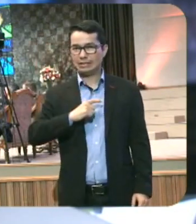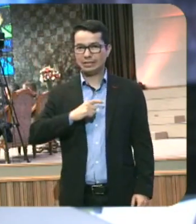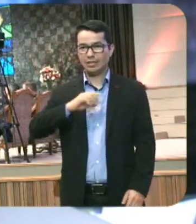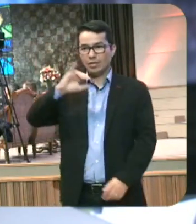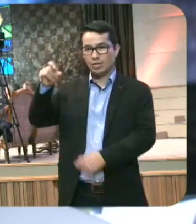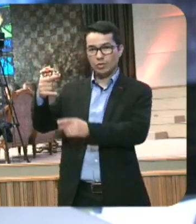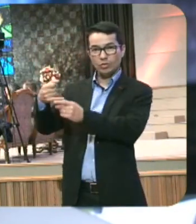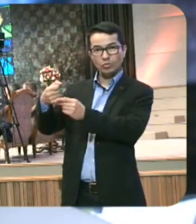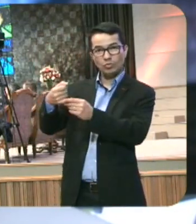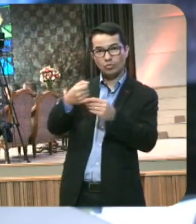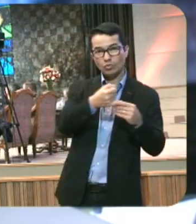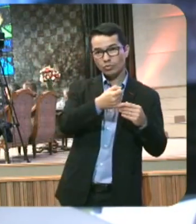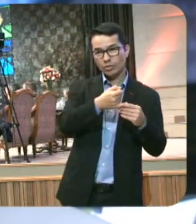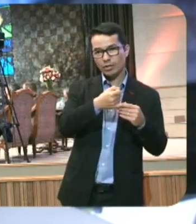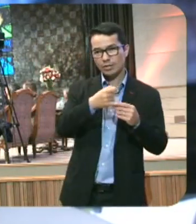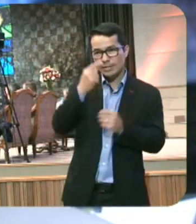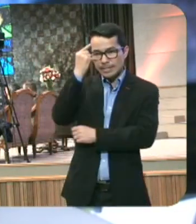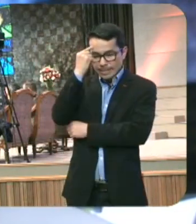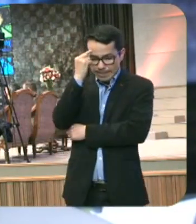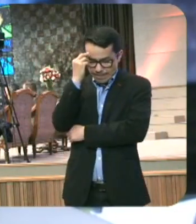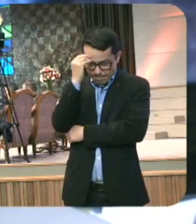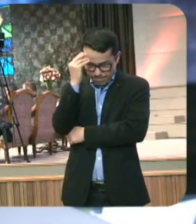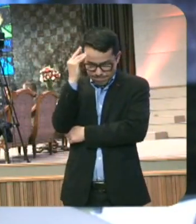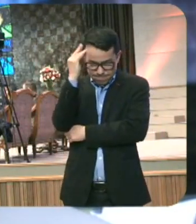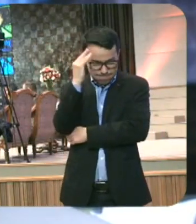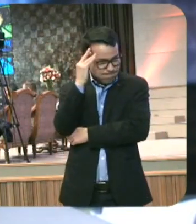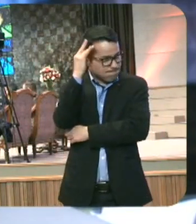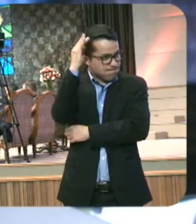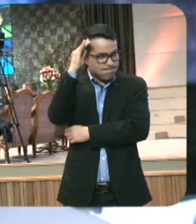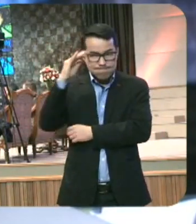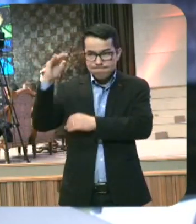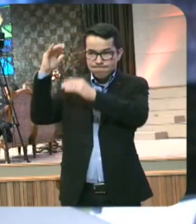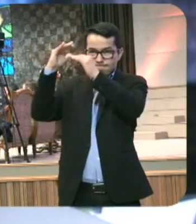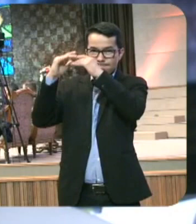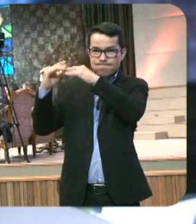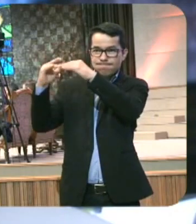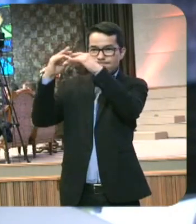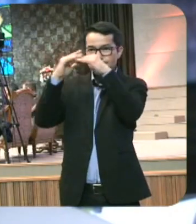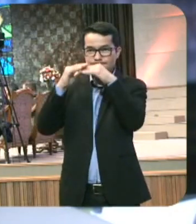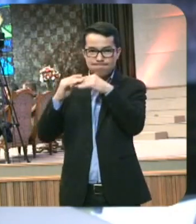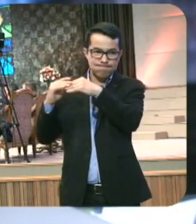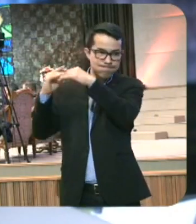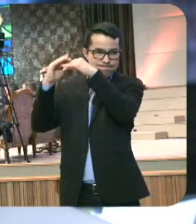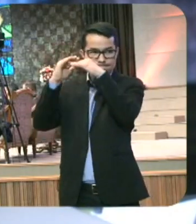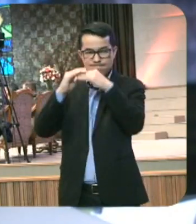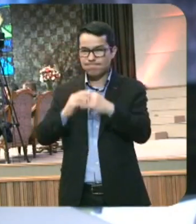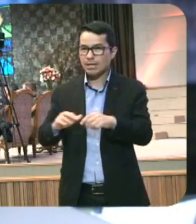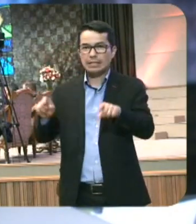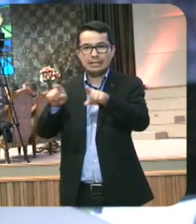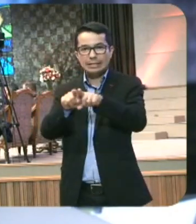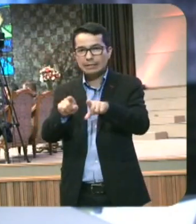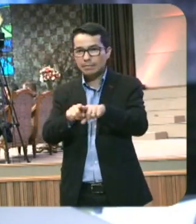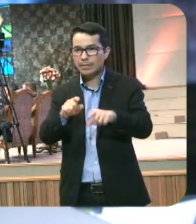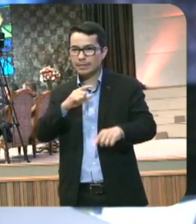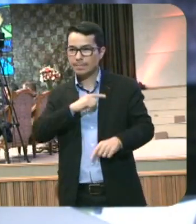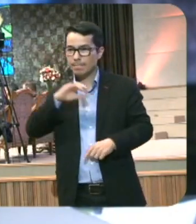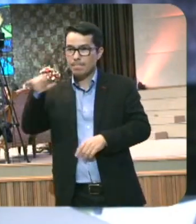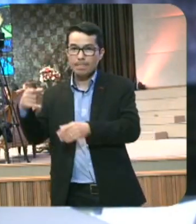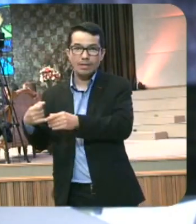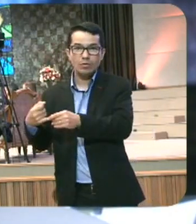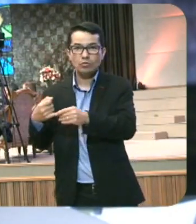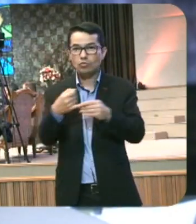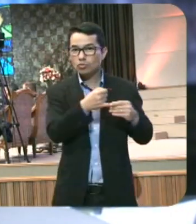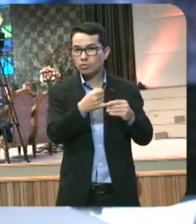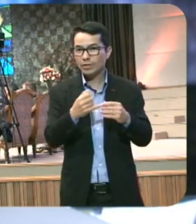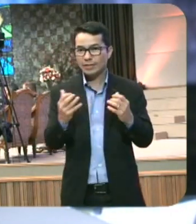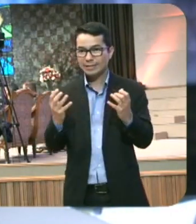achar uma maneira de resolver esse problema e achar uma solução a partir do